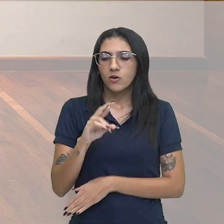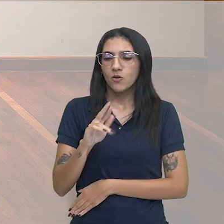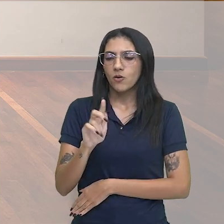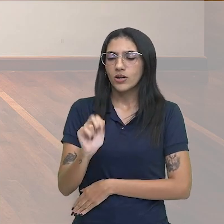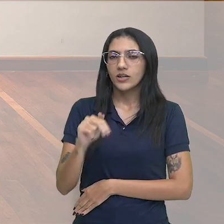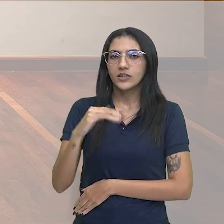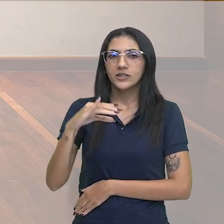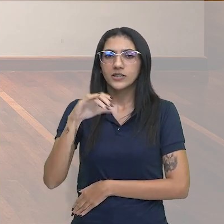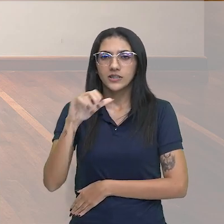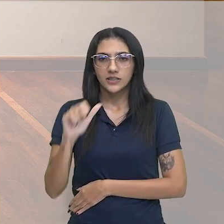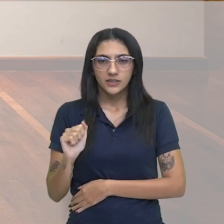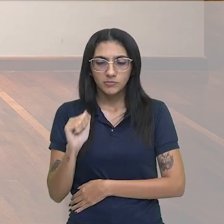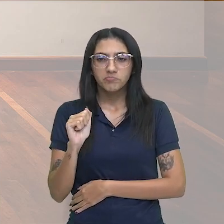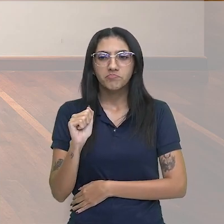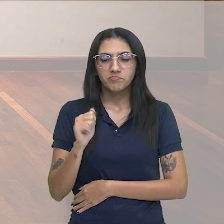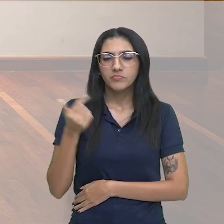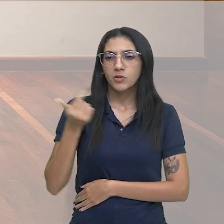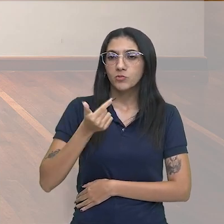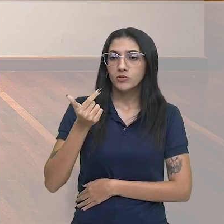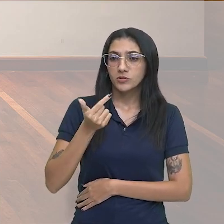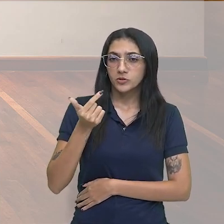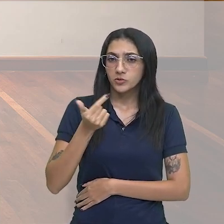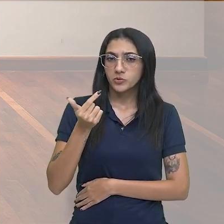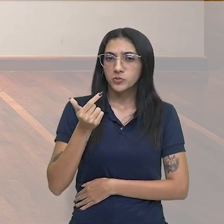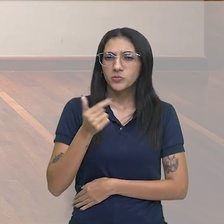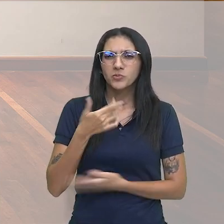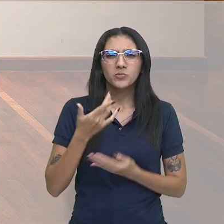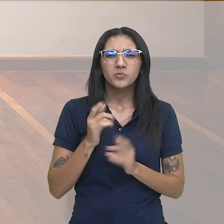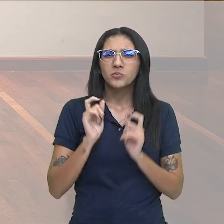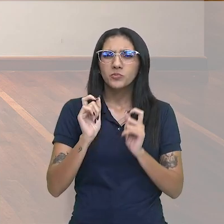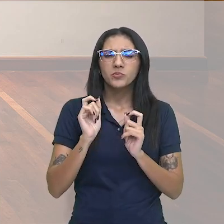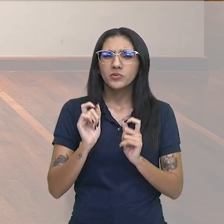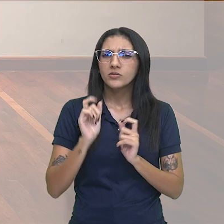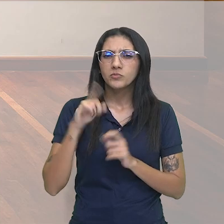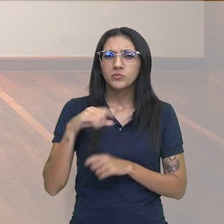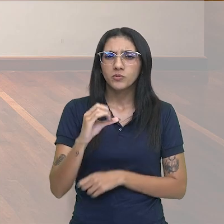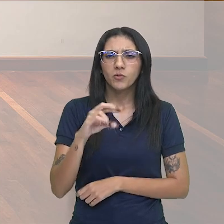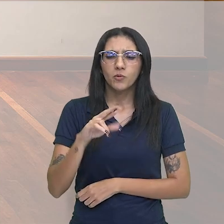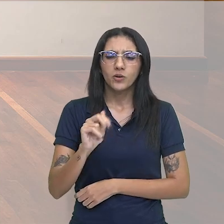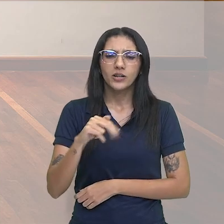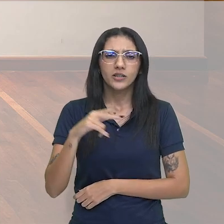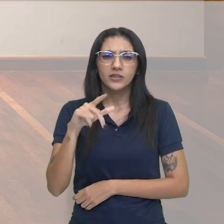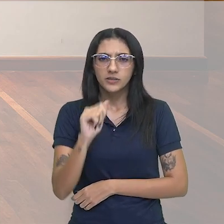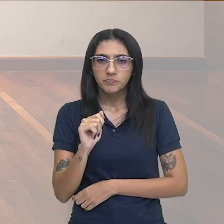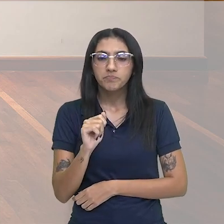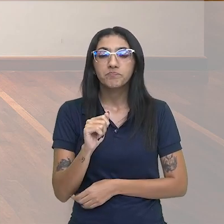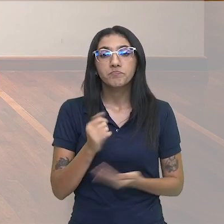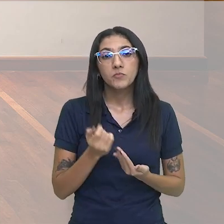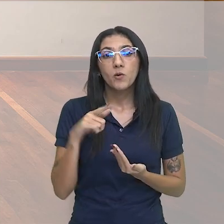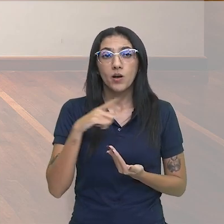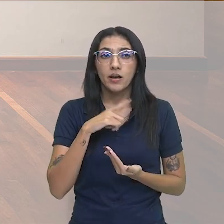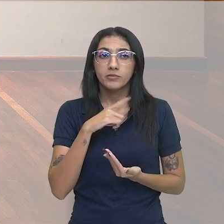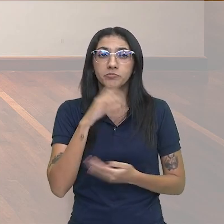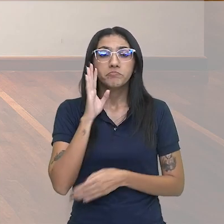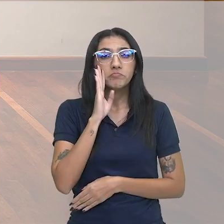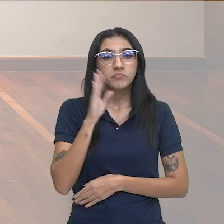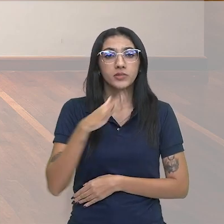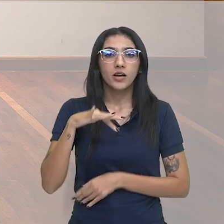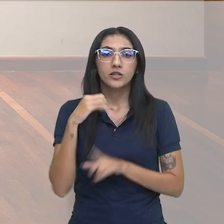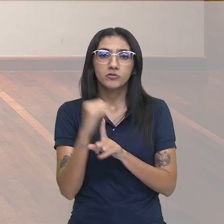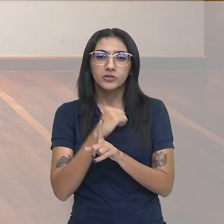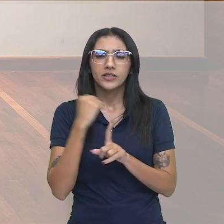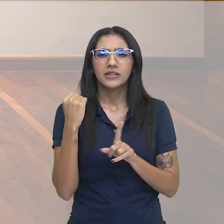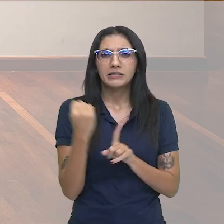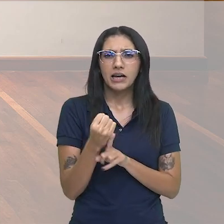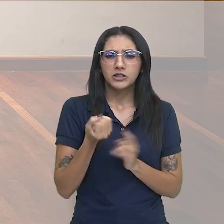solidariedade orgânica. Primeiro a mecânica e agora a orgânica. O que é a solidariedade orgânica? Ela predomina nas sociedades